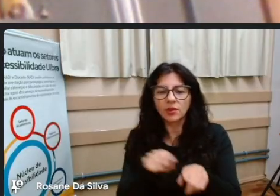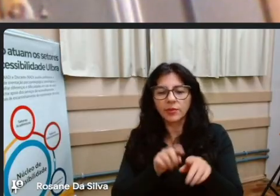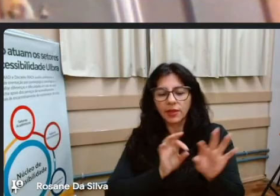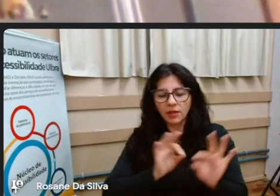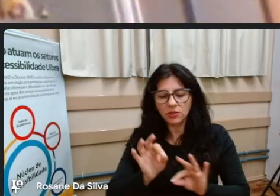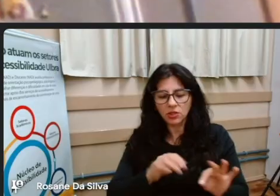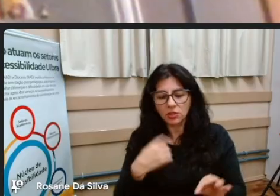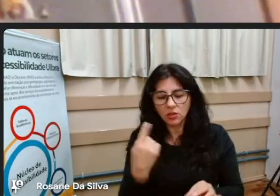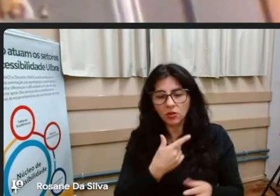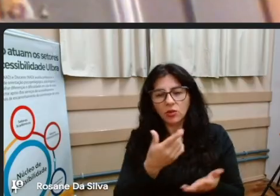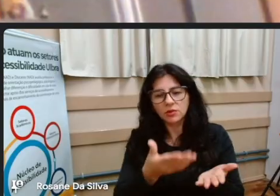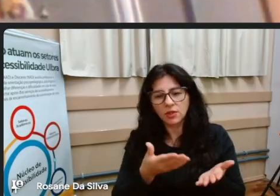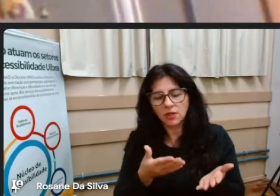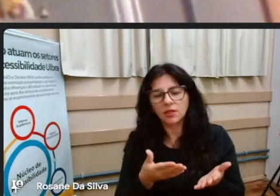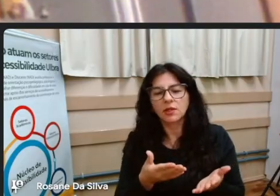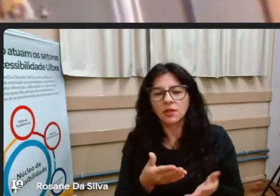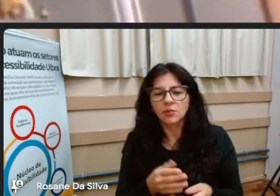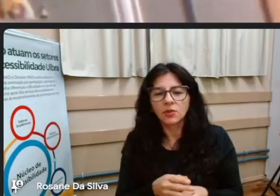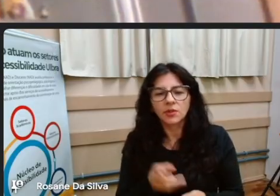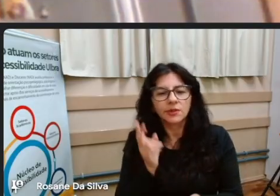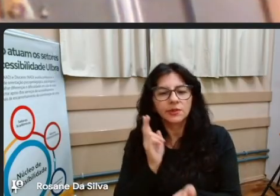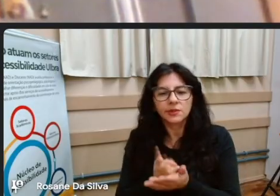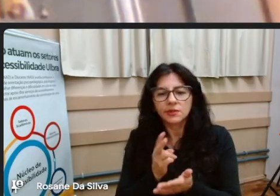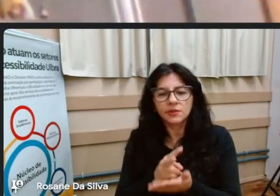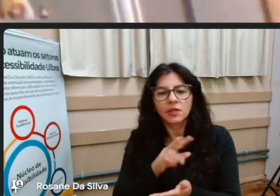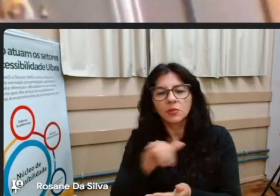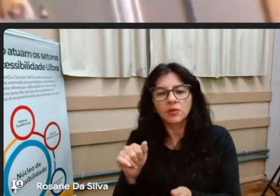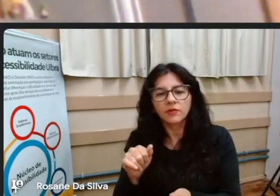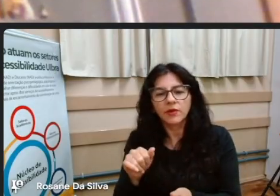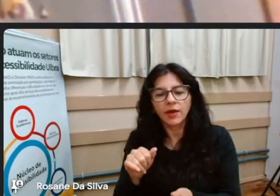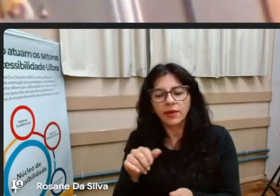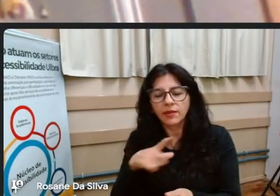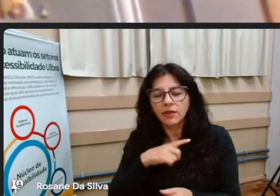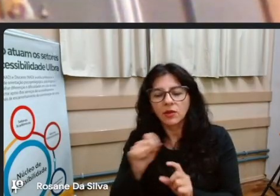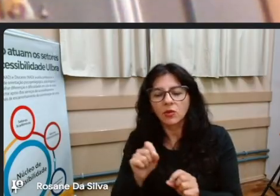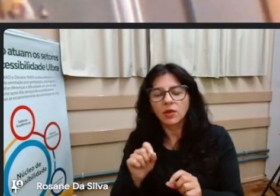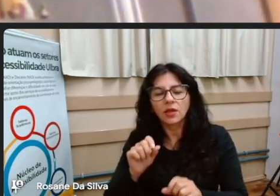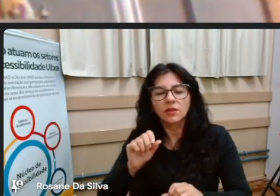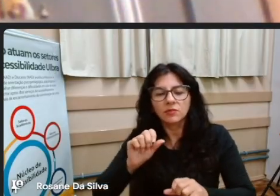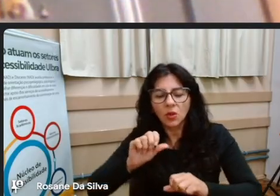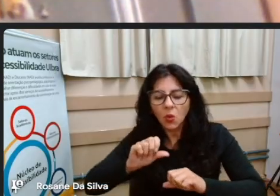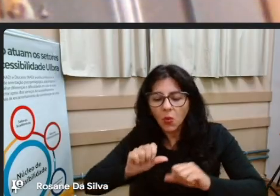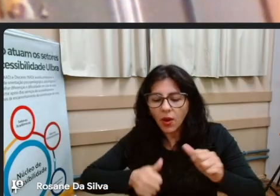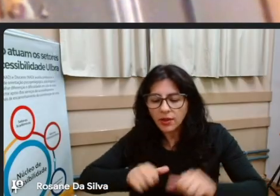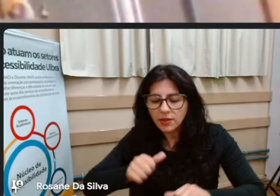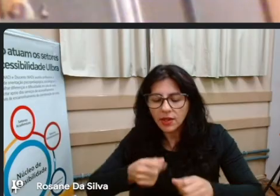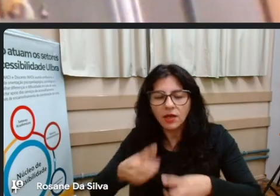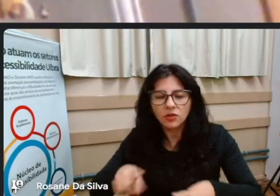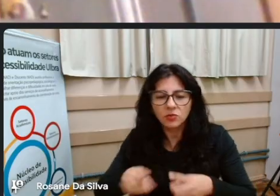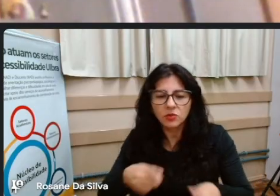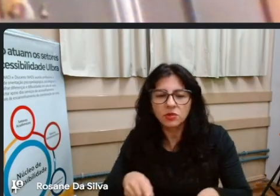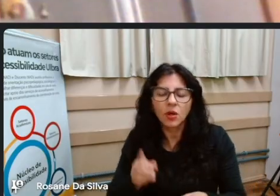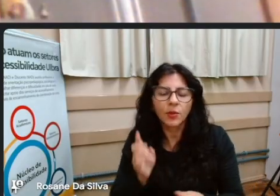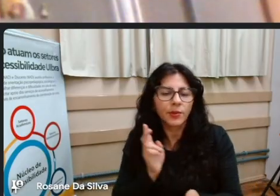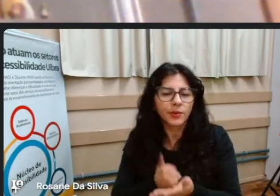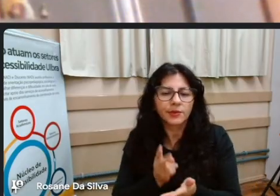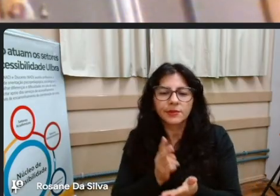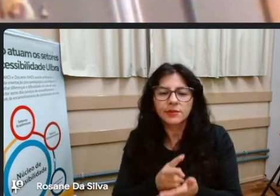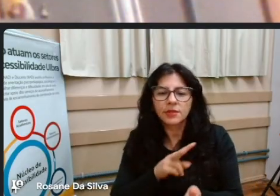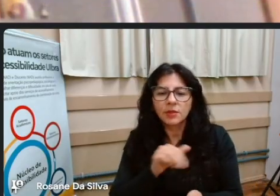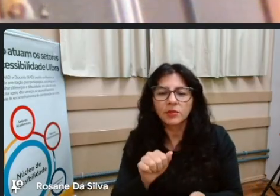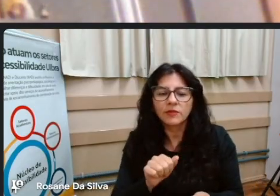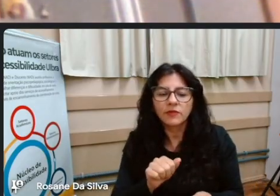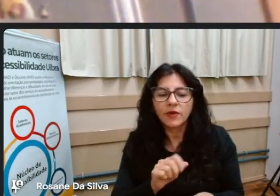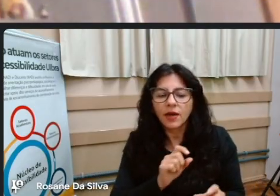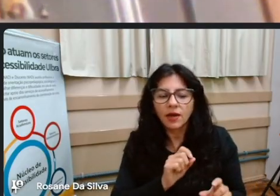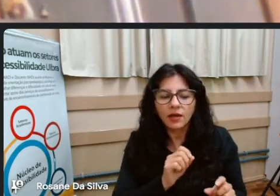Sul e na estética que a gente espera né Eh a gente sempre vai esbarrar no na questão da qualidade musical né a